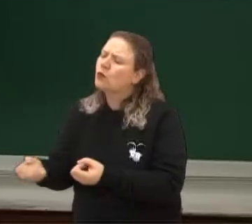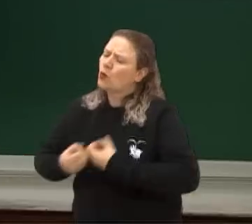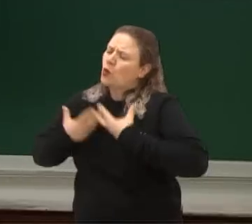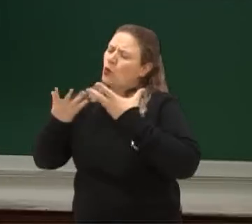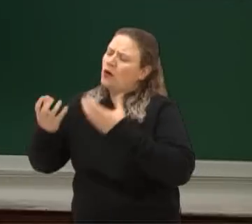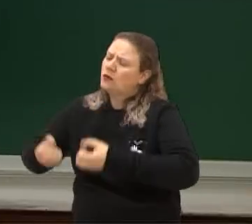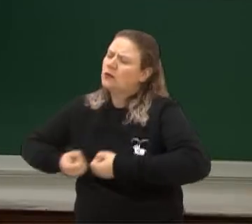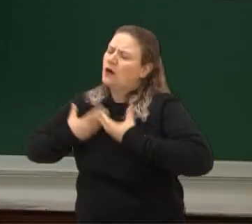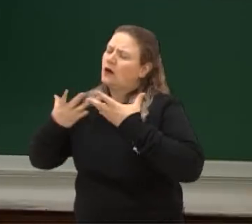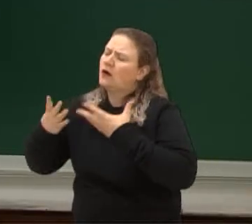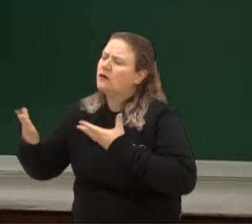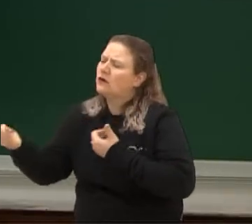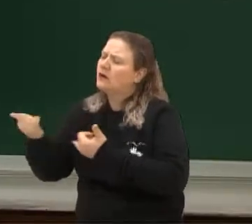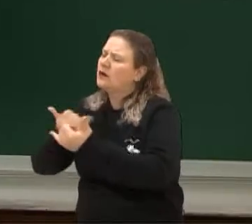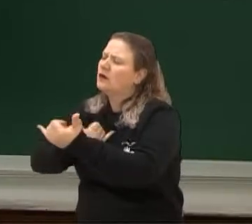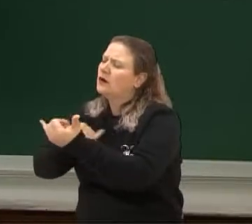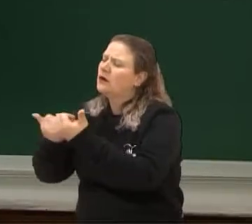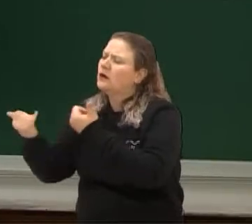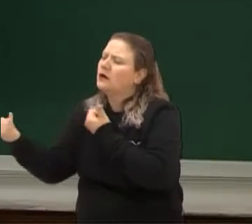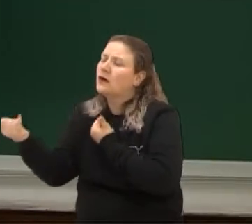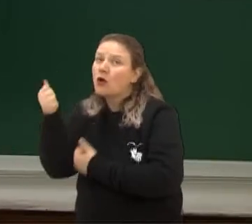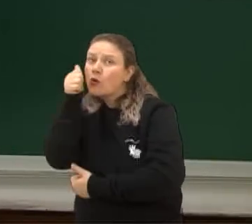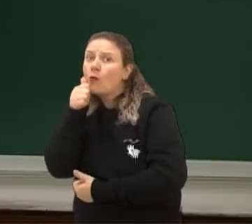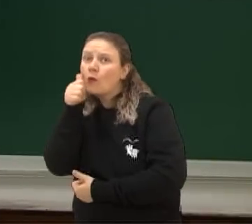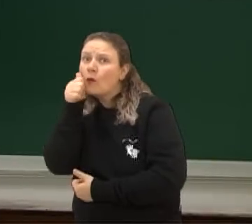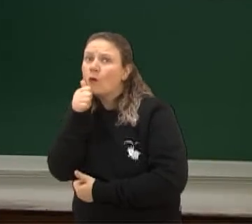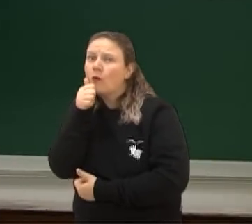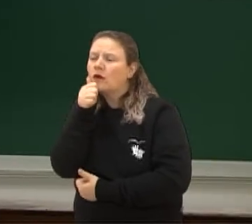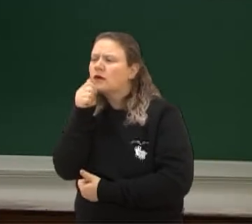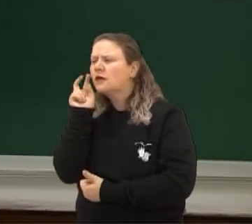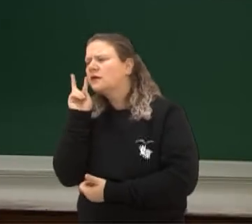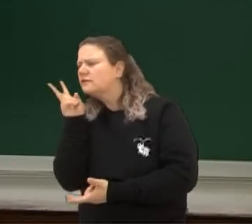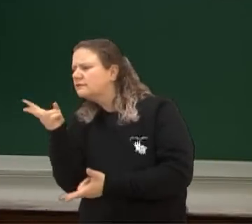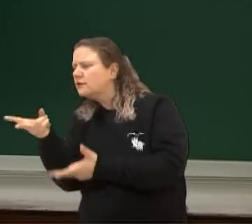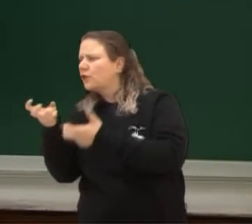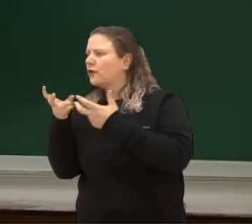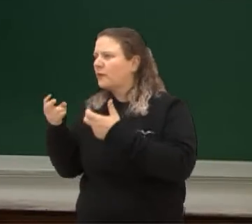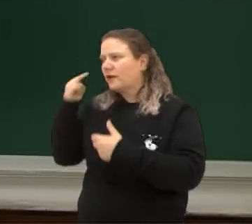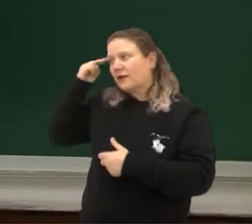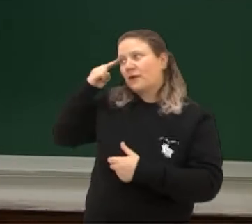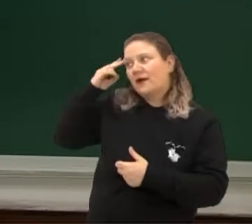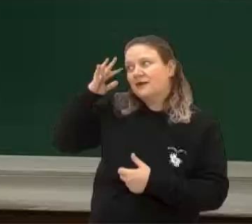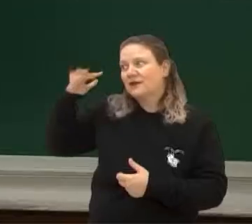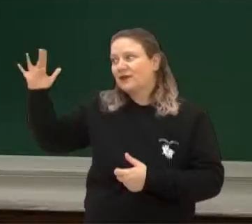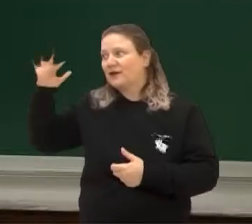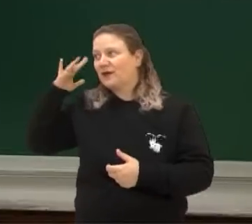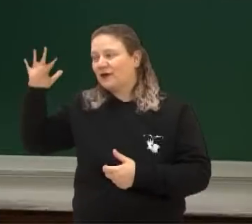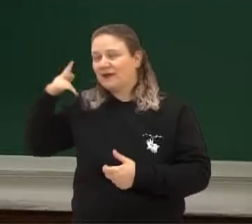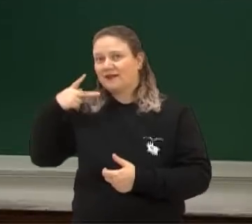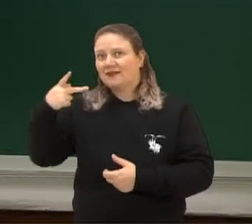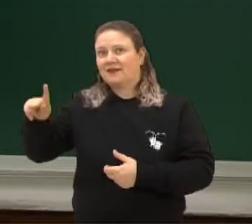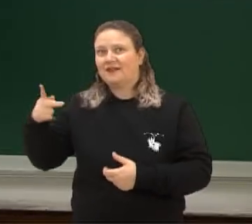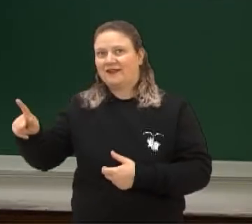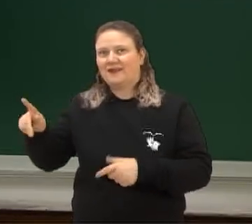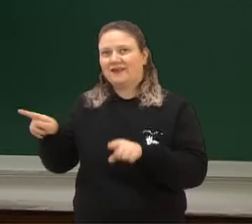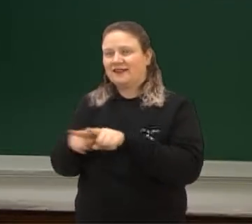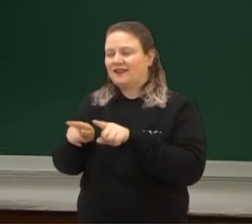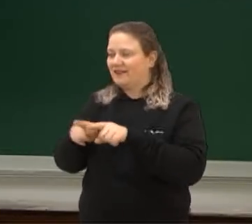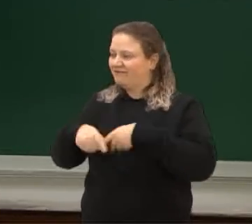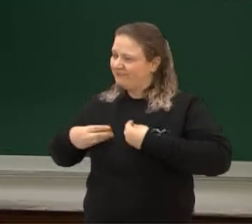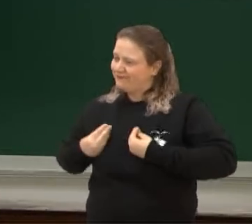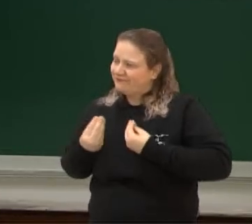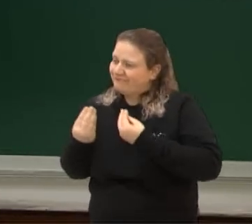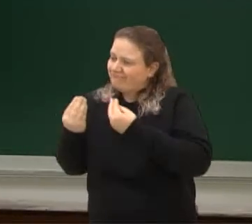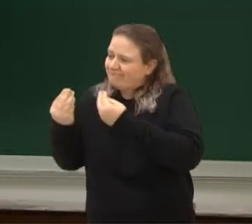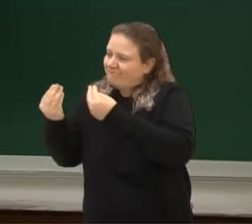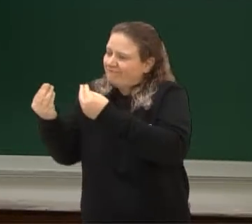de quem? Dela, né? Da mulher. E ver cada sonho dela. E dar a ela asas quando